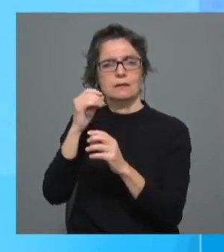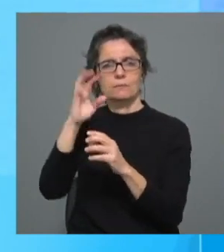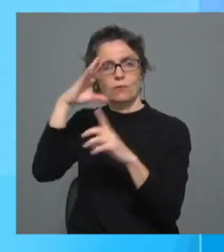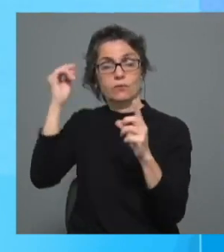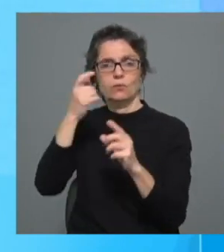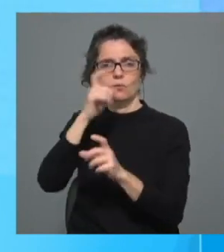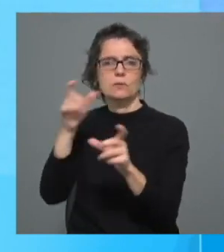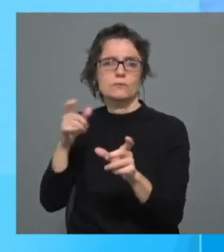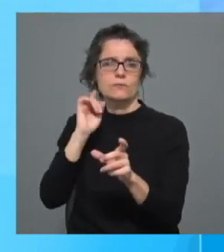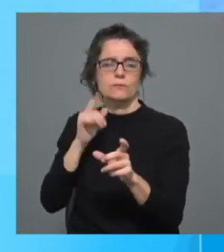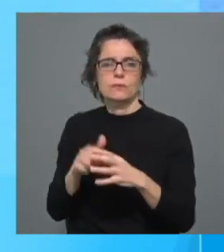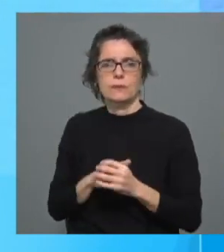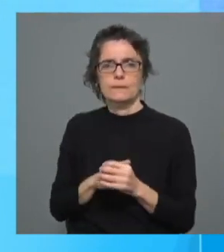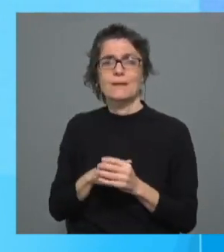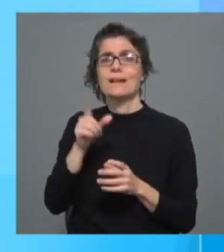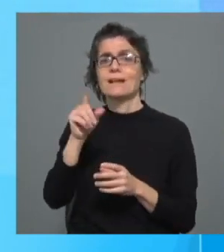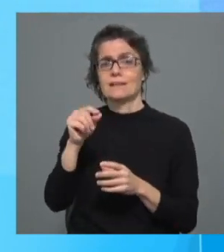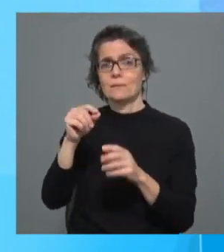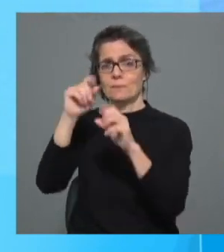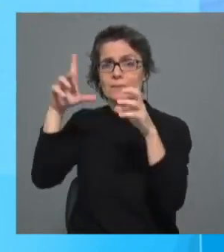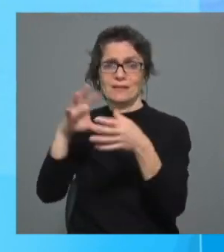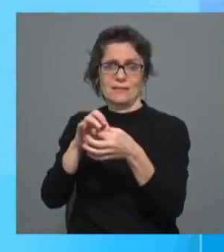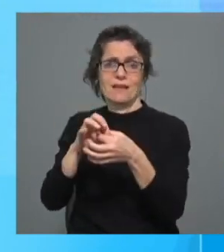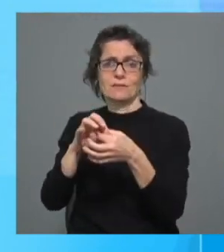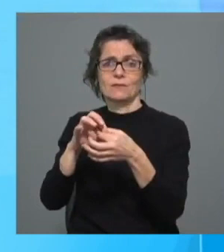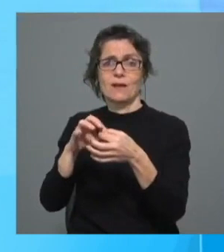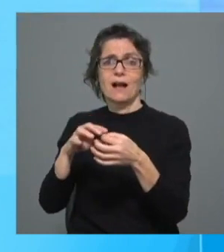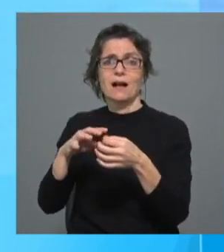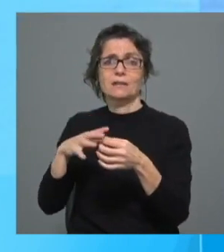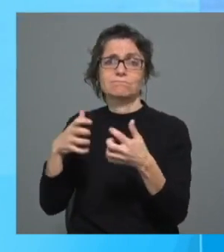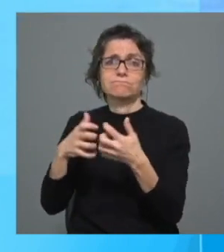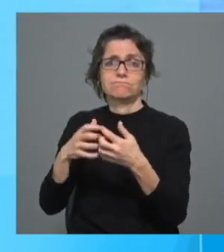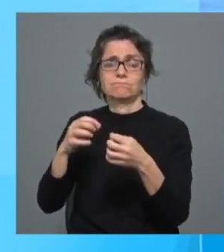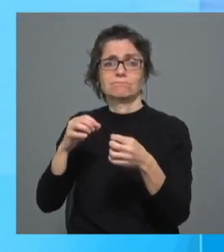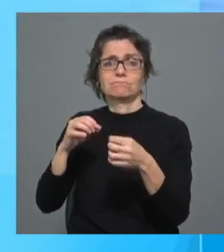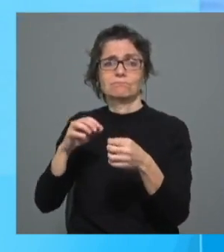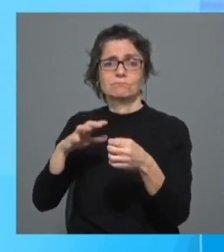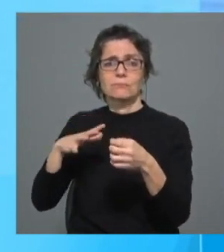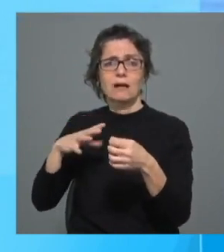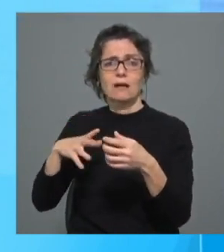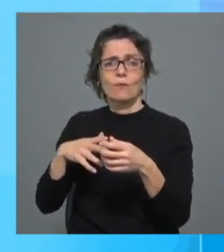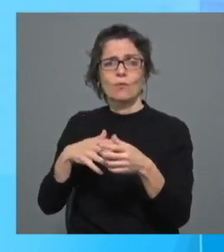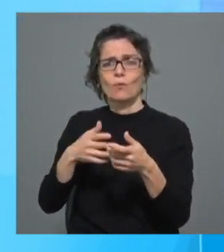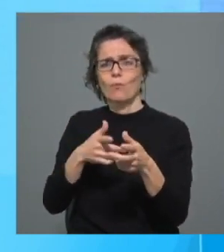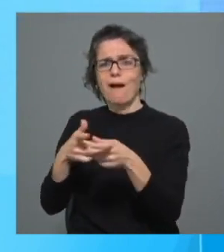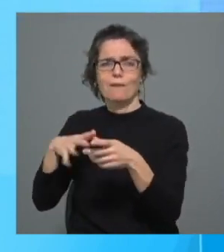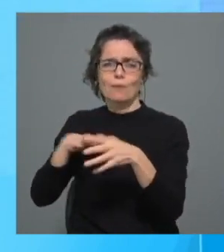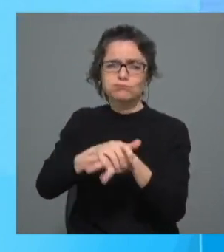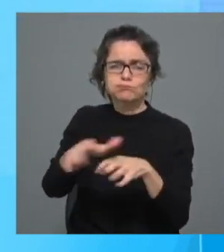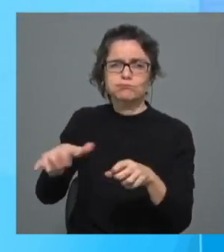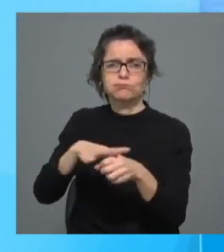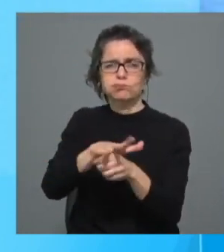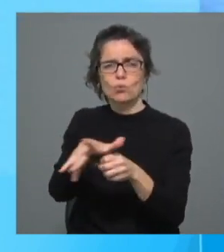causa os possíveis conflitos nucleares, nomeadamente, ou estará em causa a autodeterminação de povos, nomeadamente na